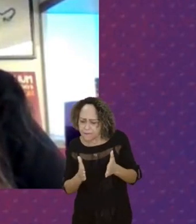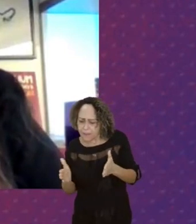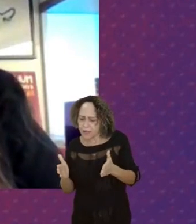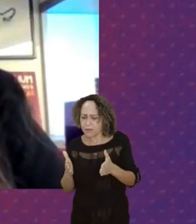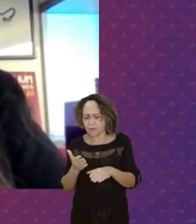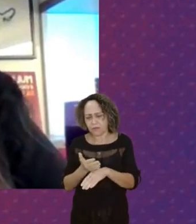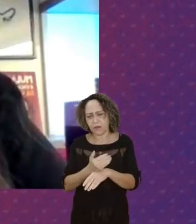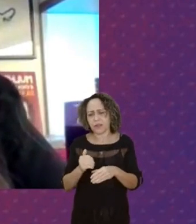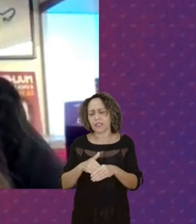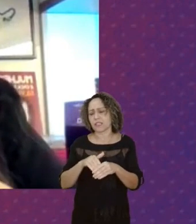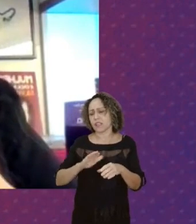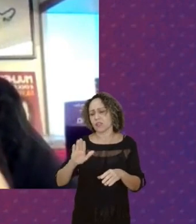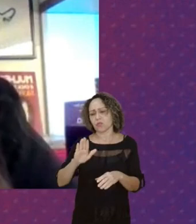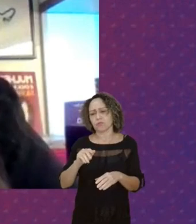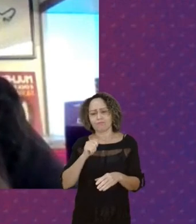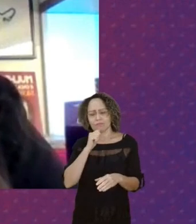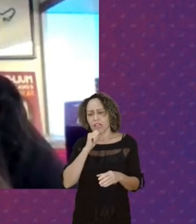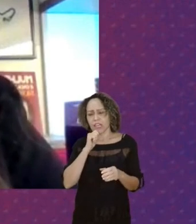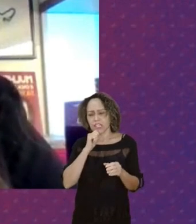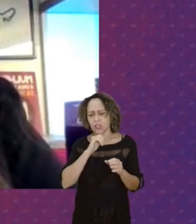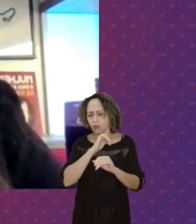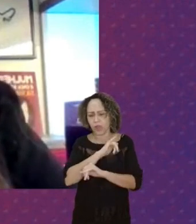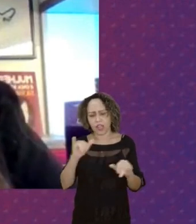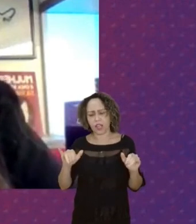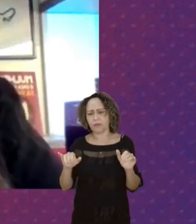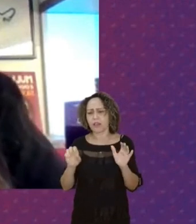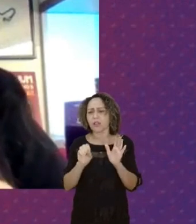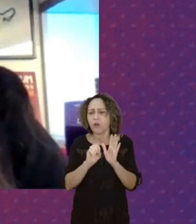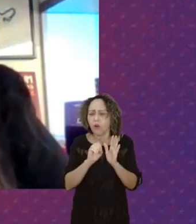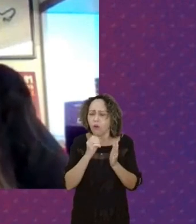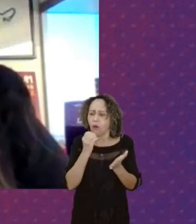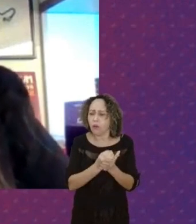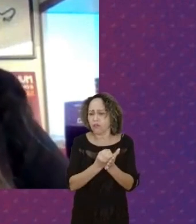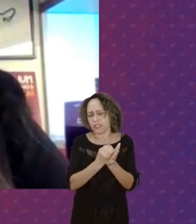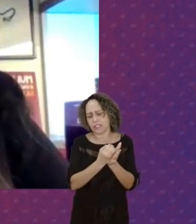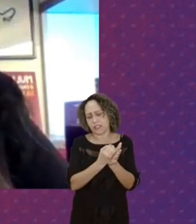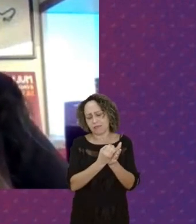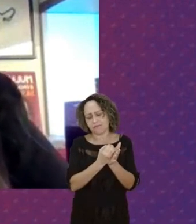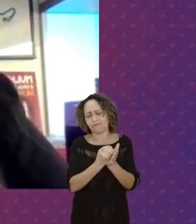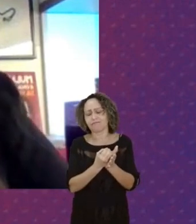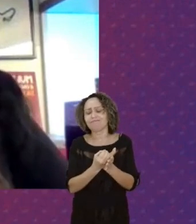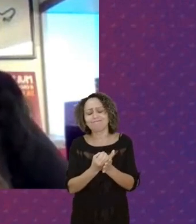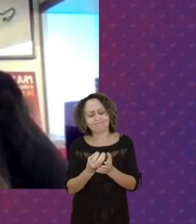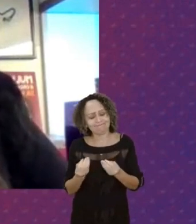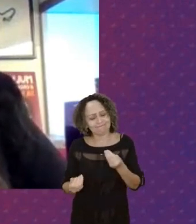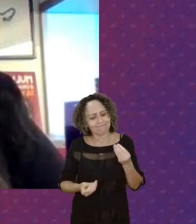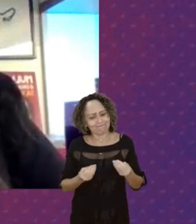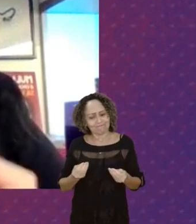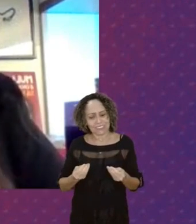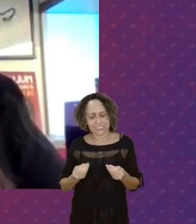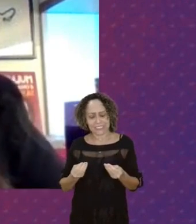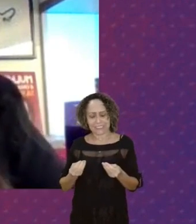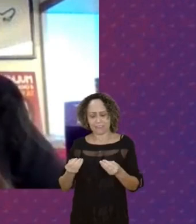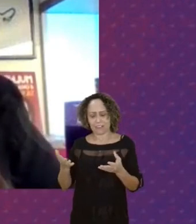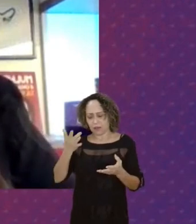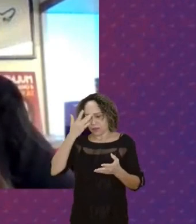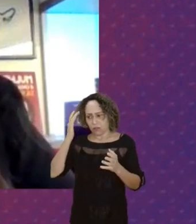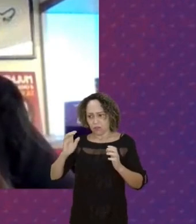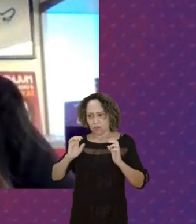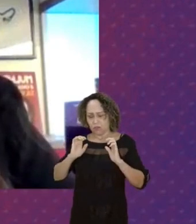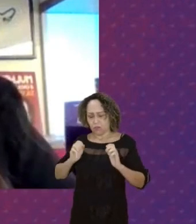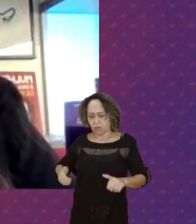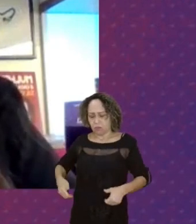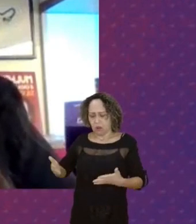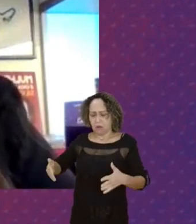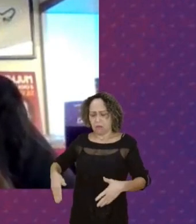oficial, a entrada e a saída do dinheiro. Então, o que fica muito evidente de gasto estratosférico é que vai chamar